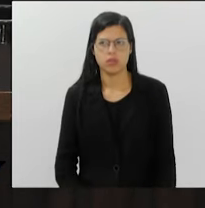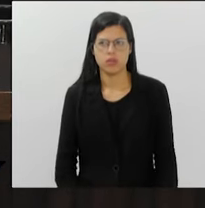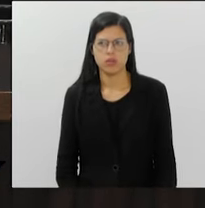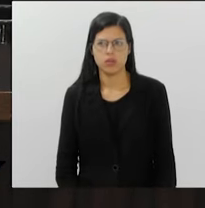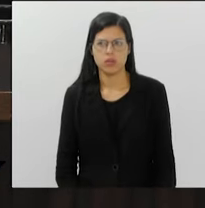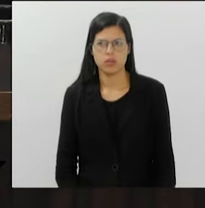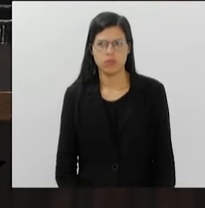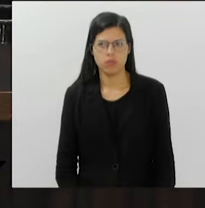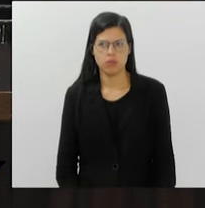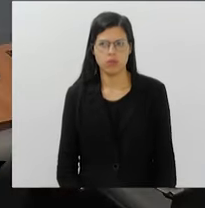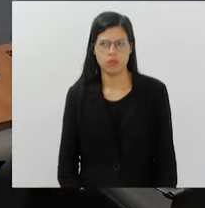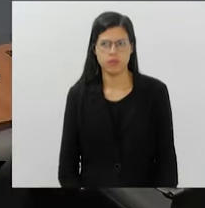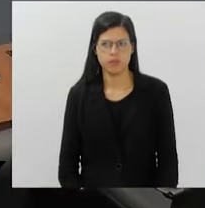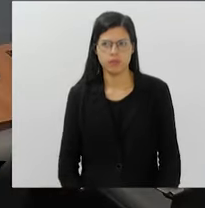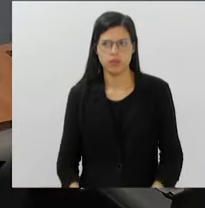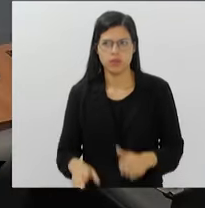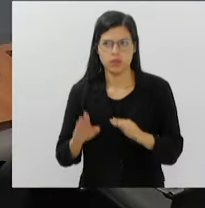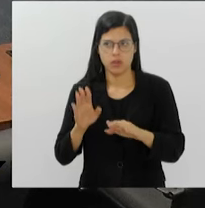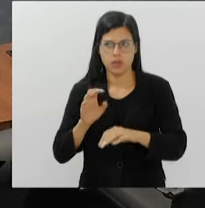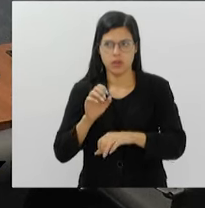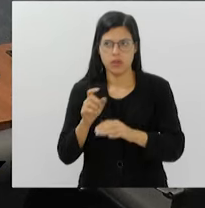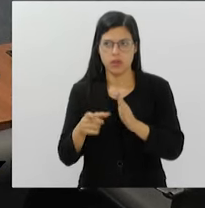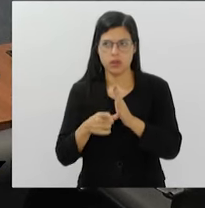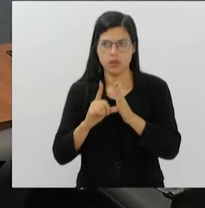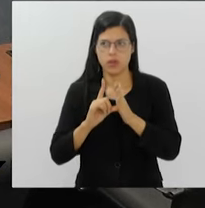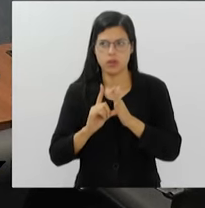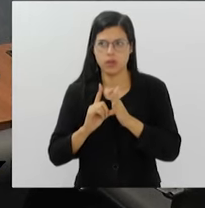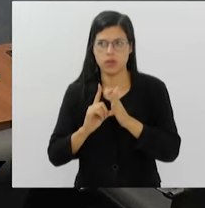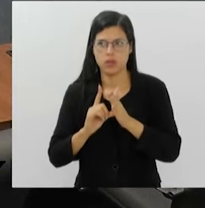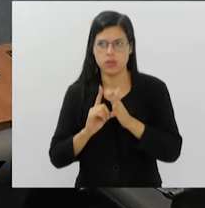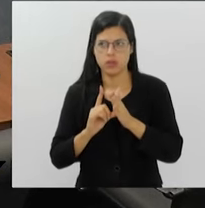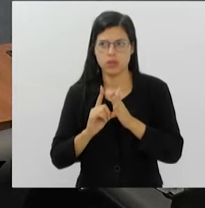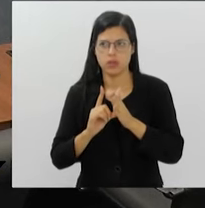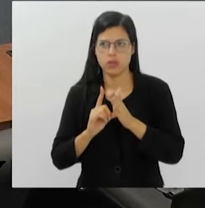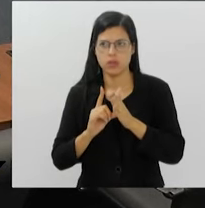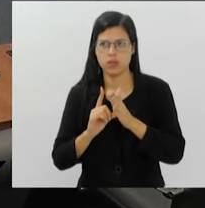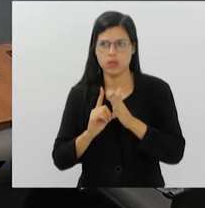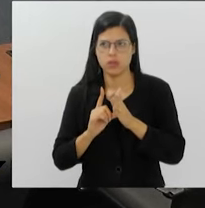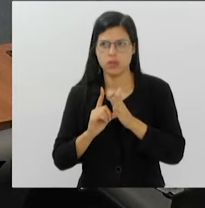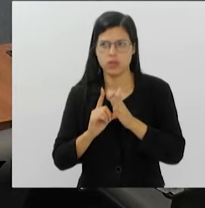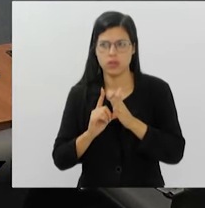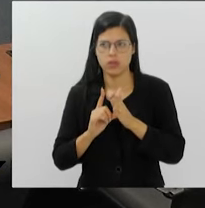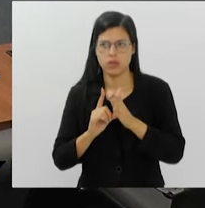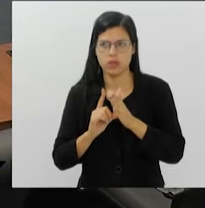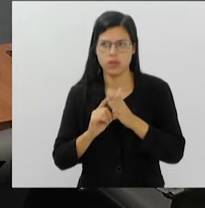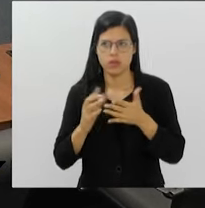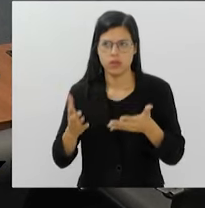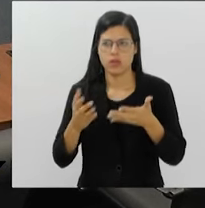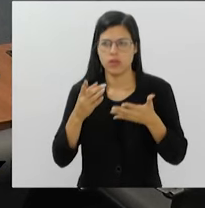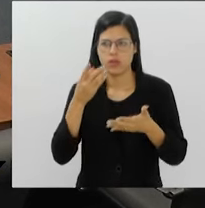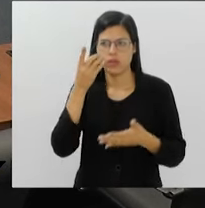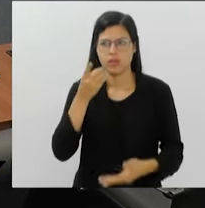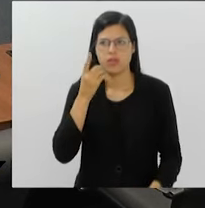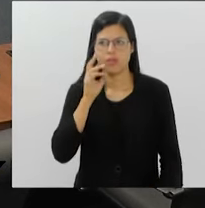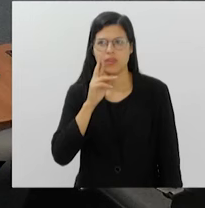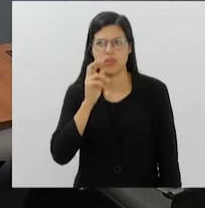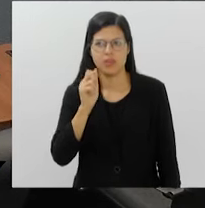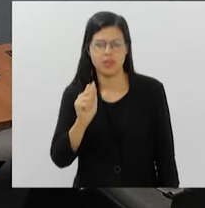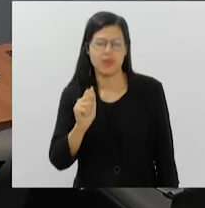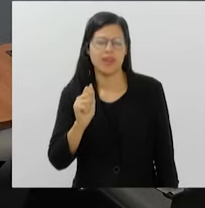Antes, porém... Estava querendo, deputado Rodrigo Amorim. Antes, porém, deputado Carlinhos, que trouxesse uma prova de cerveja artesanal para todos nós,